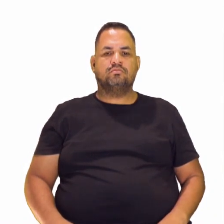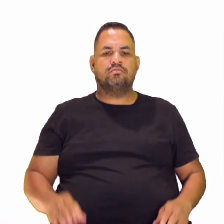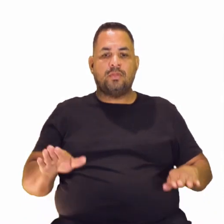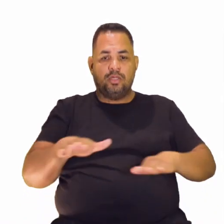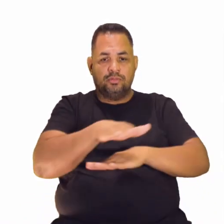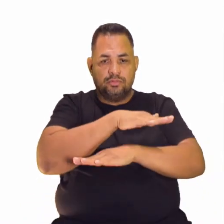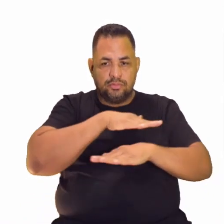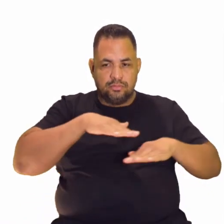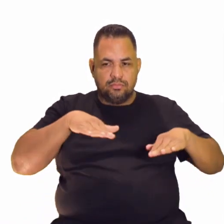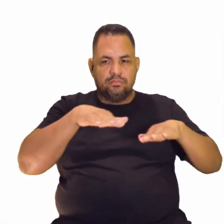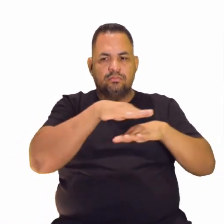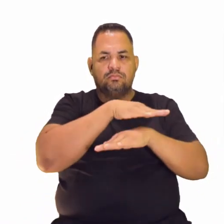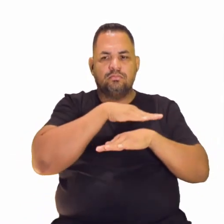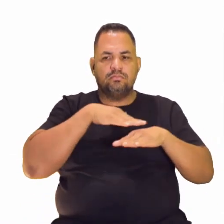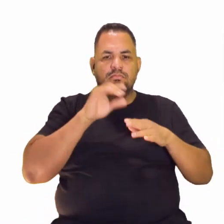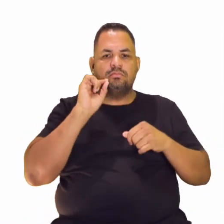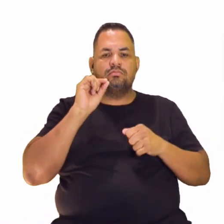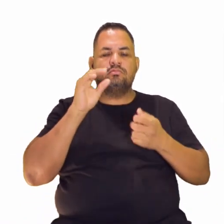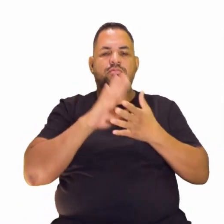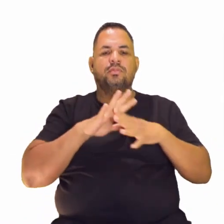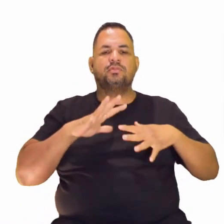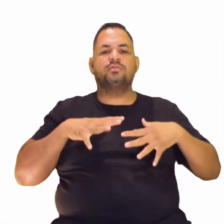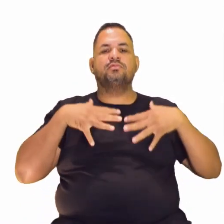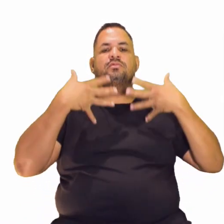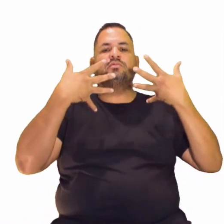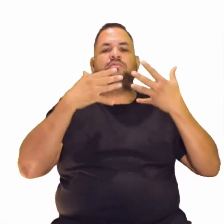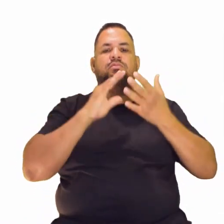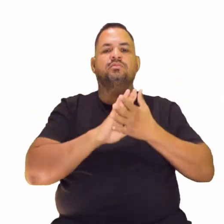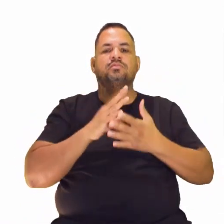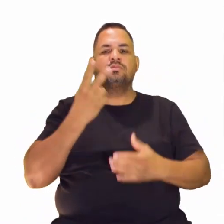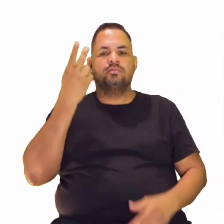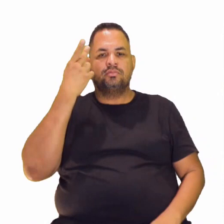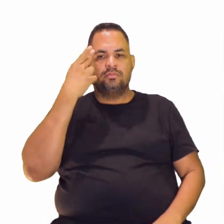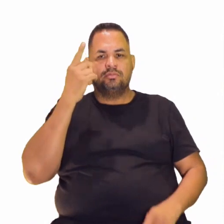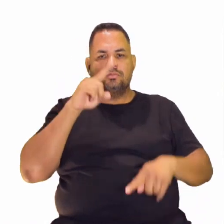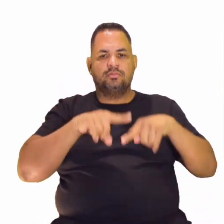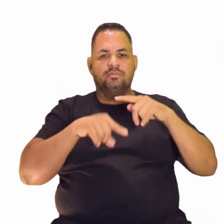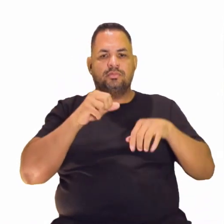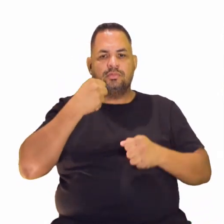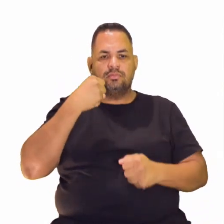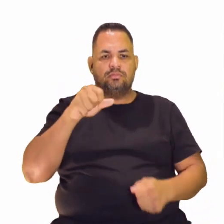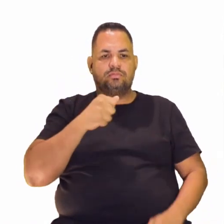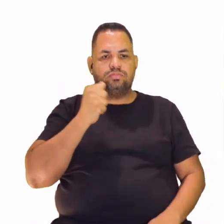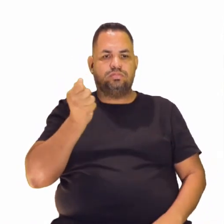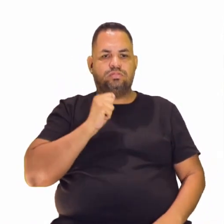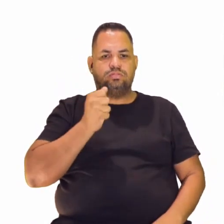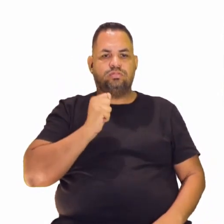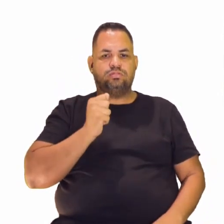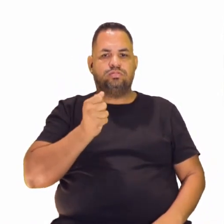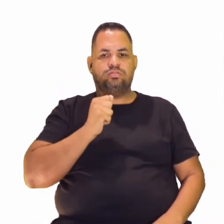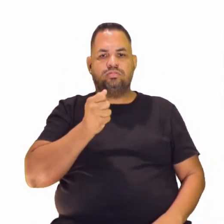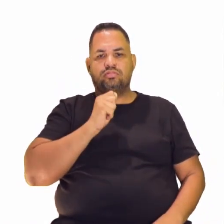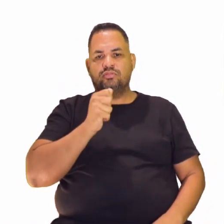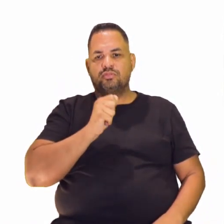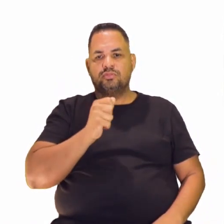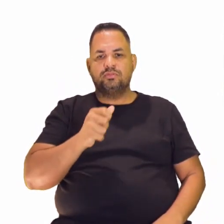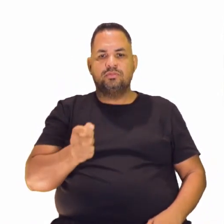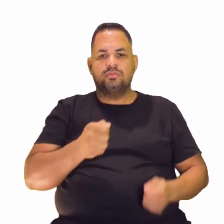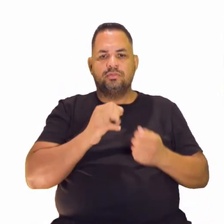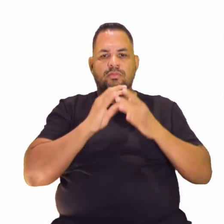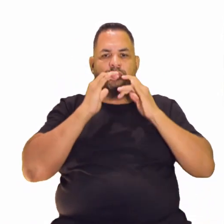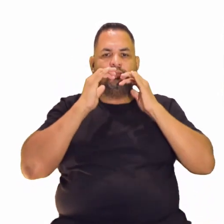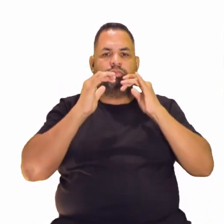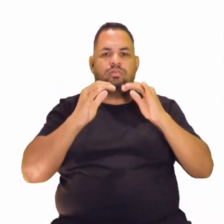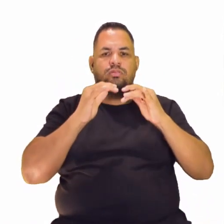nesse ritual, nessas festas, né? Os mais comuns são o chocalho, o maracá, a